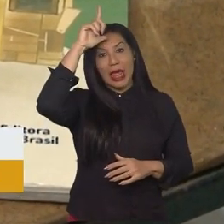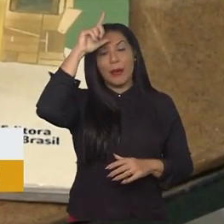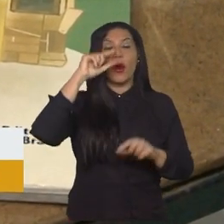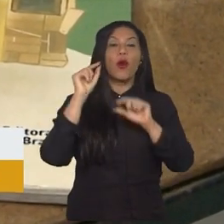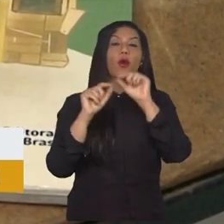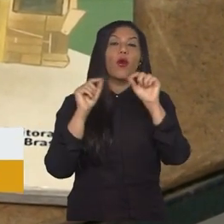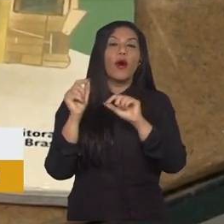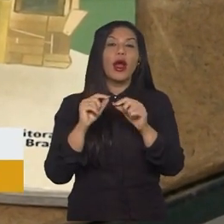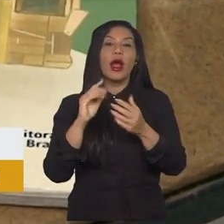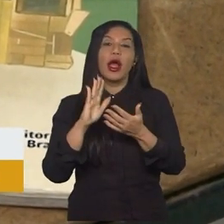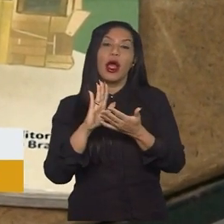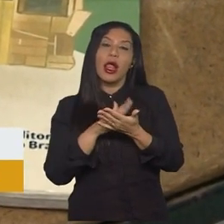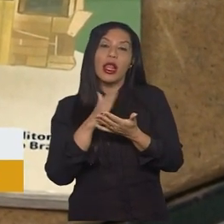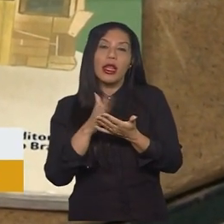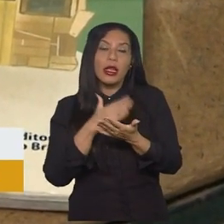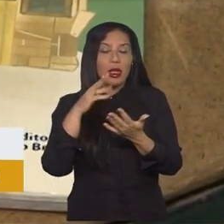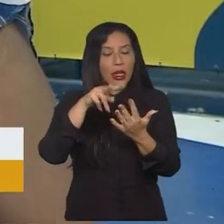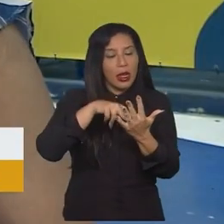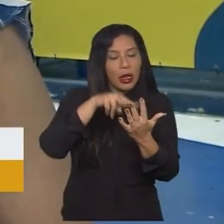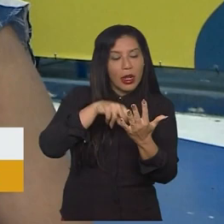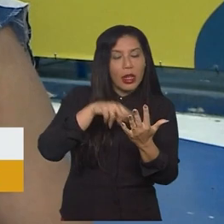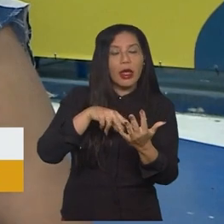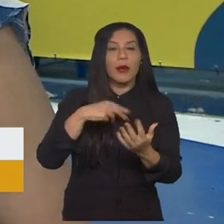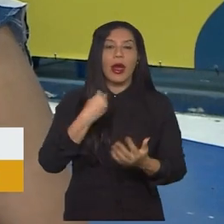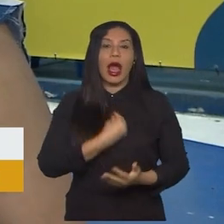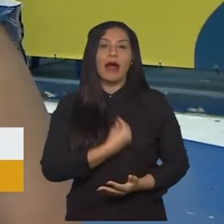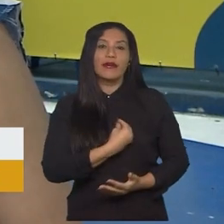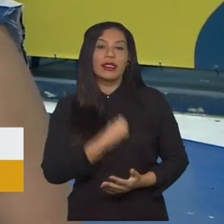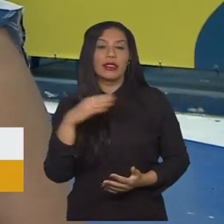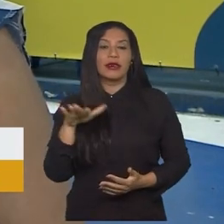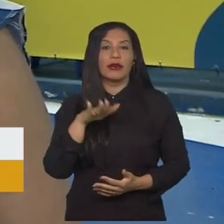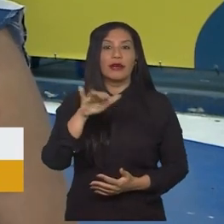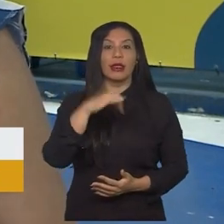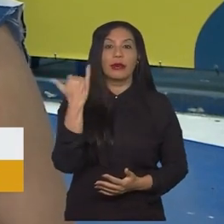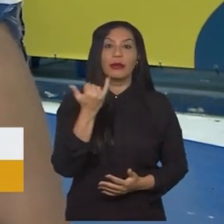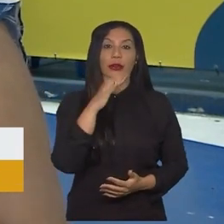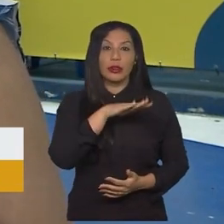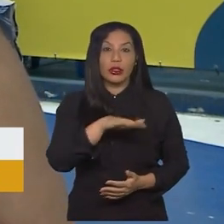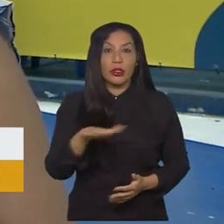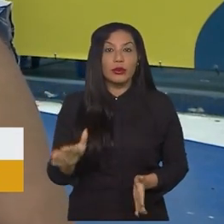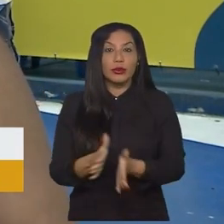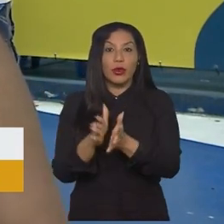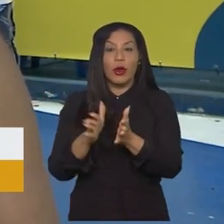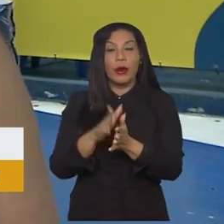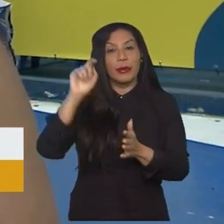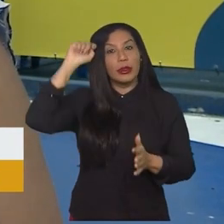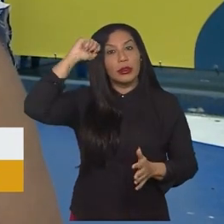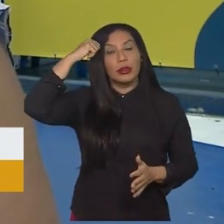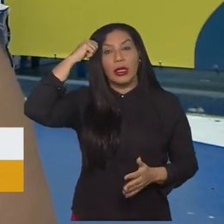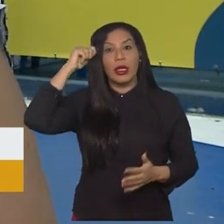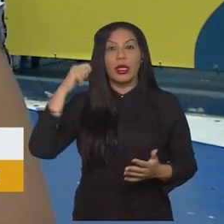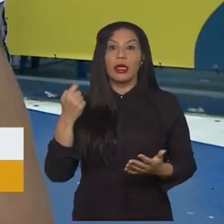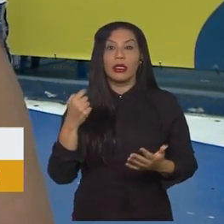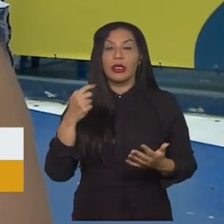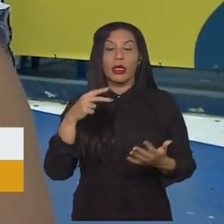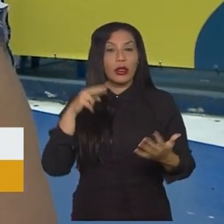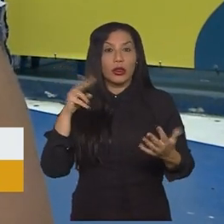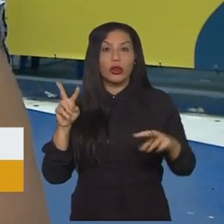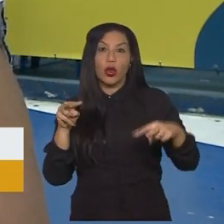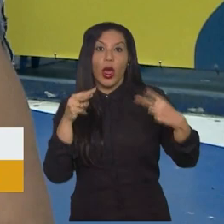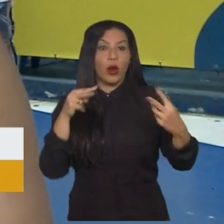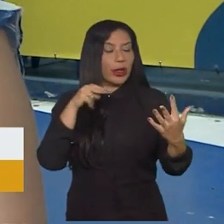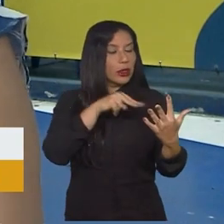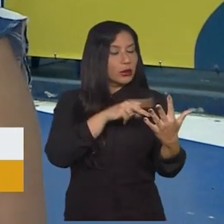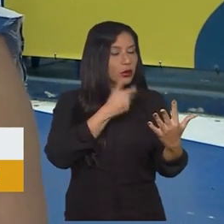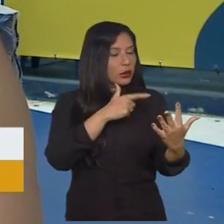o cotidiano da favela? É de grande valia porque as crianças das periferias, geralmente negras, não se veem nos livros infantis,